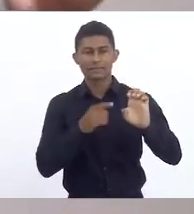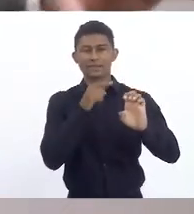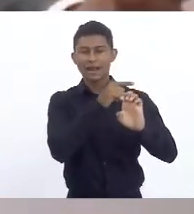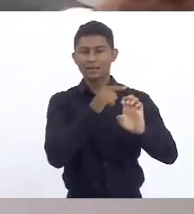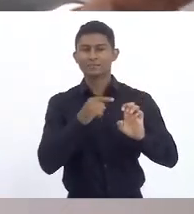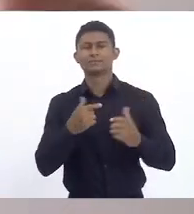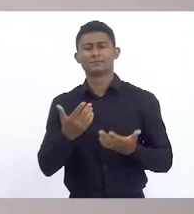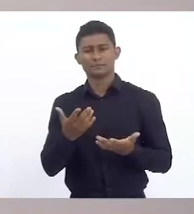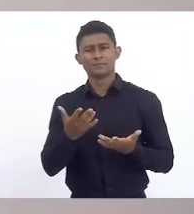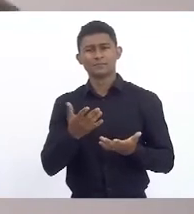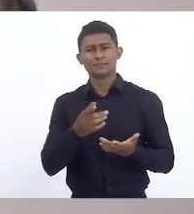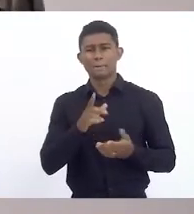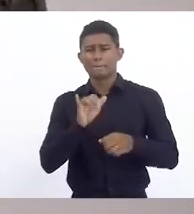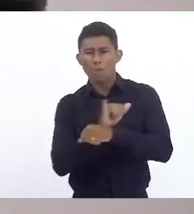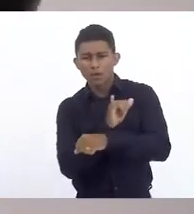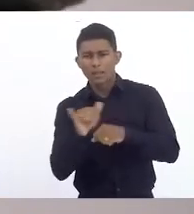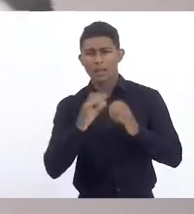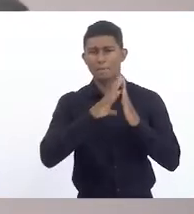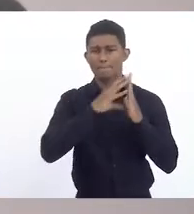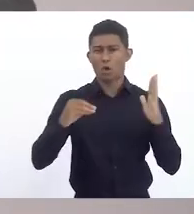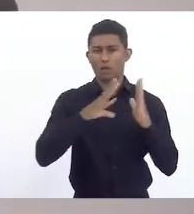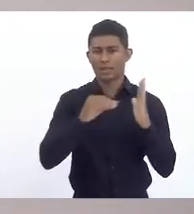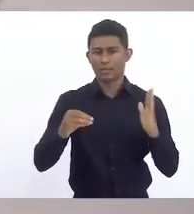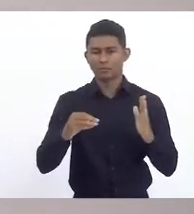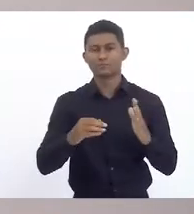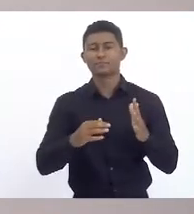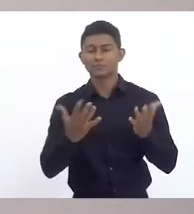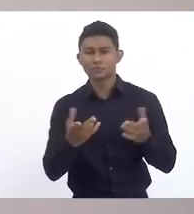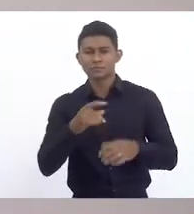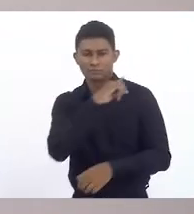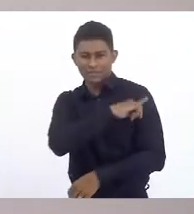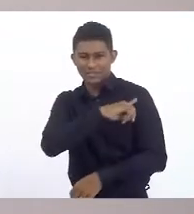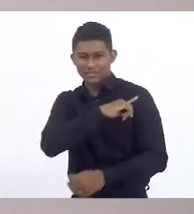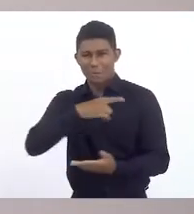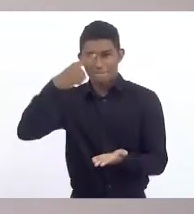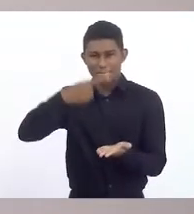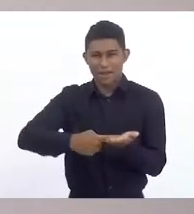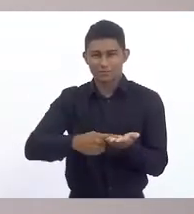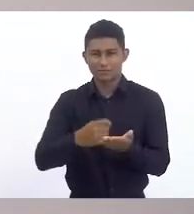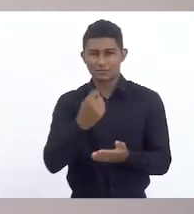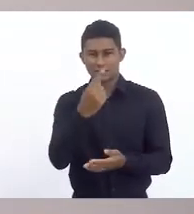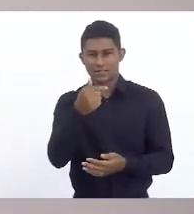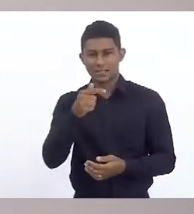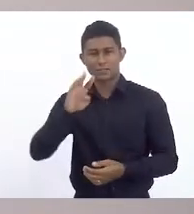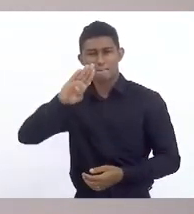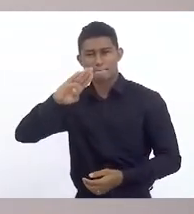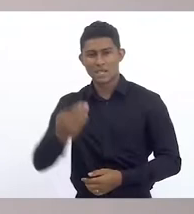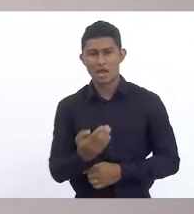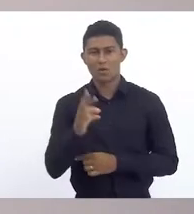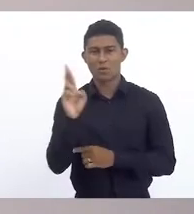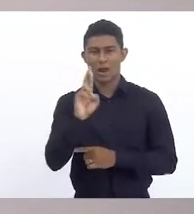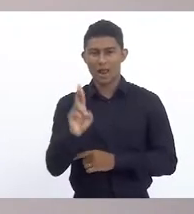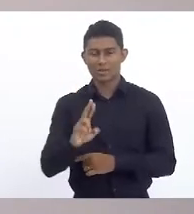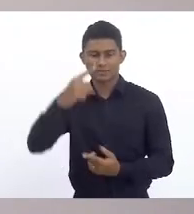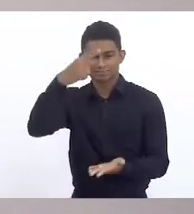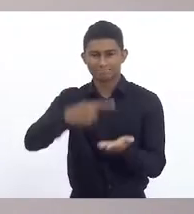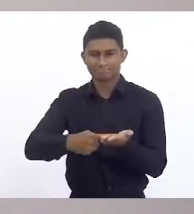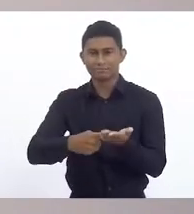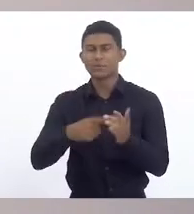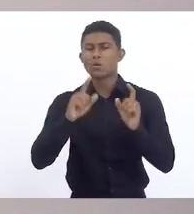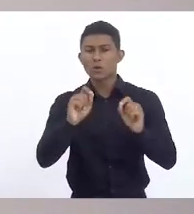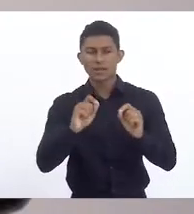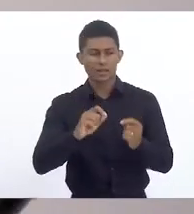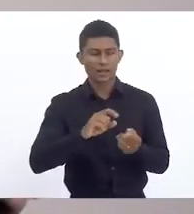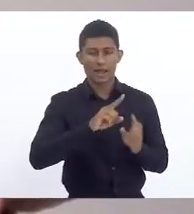até agora, inclusive todo o pacto RJ dos 17 bilhões de reais apresentados como modelo de investimento em